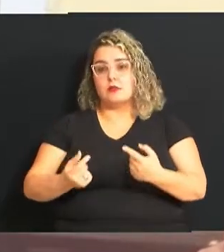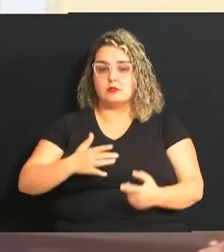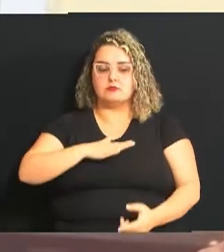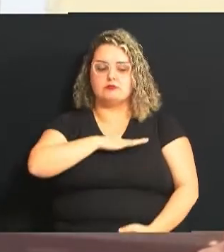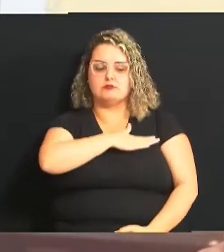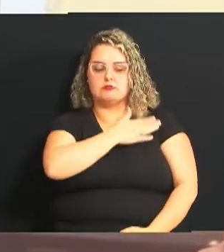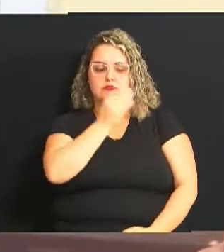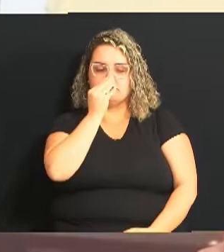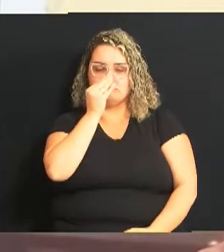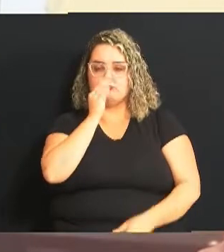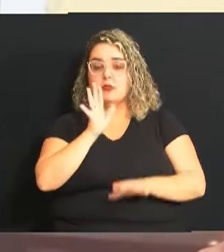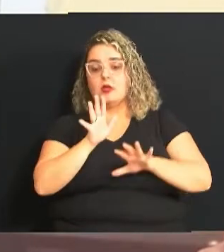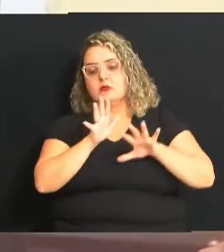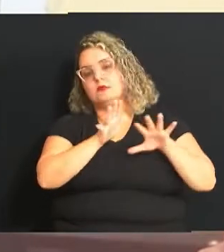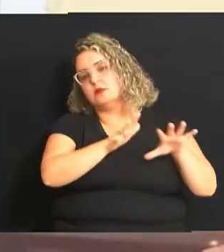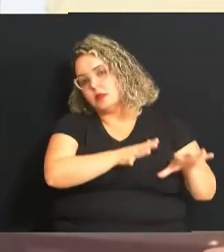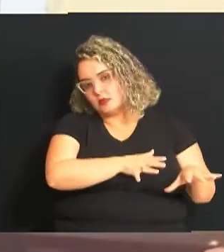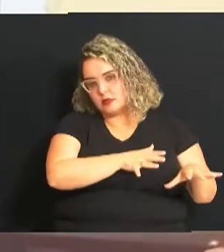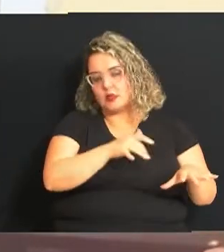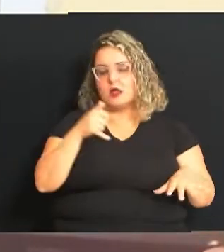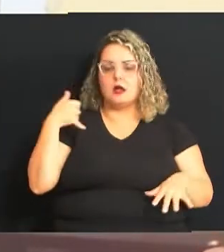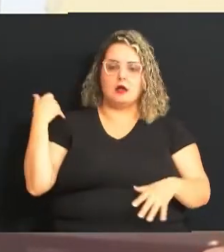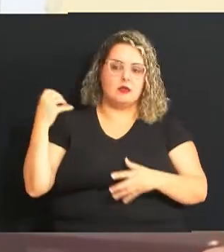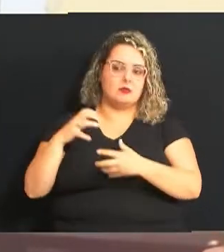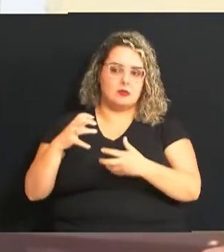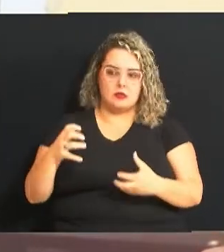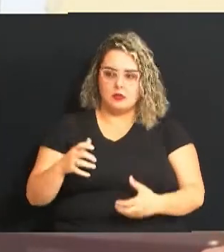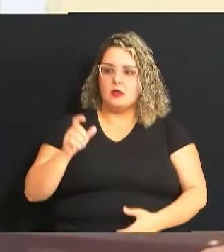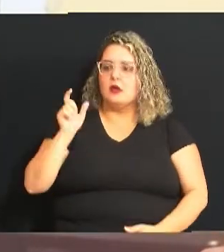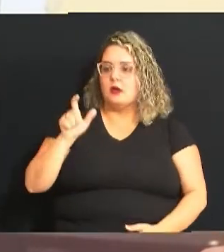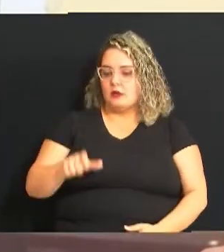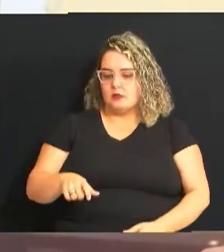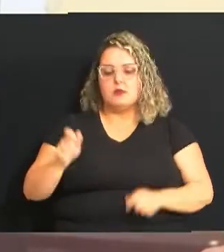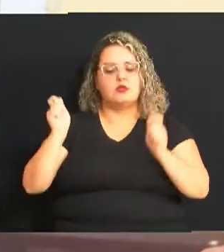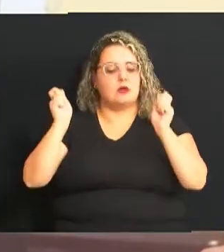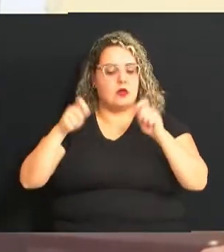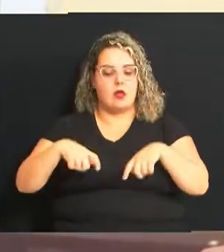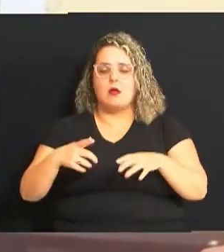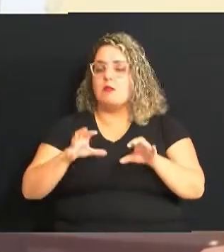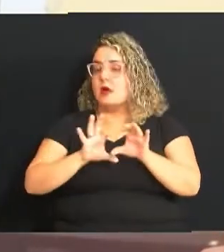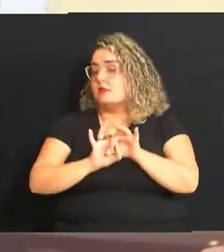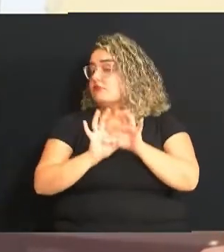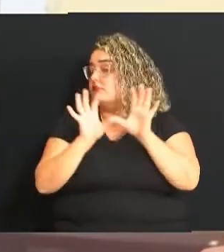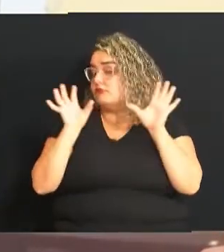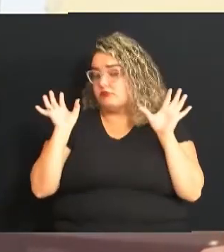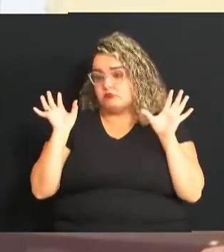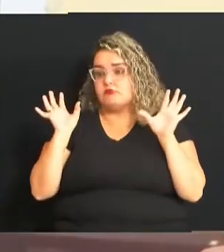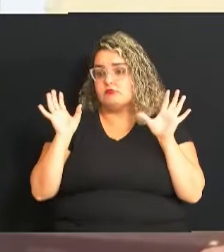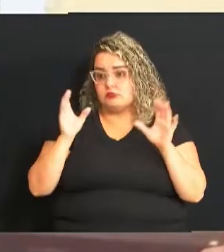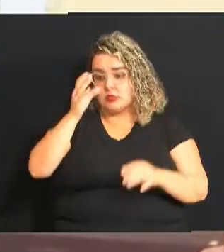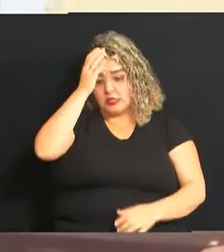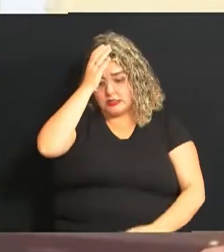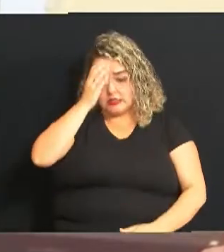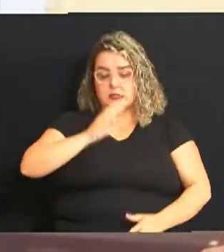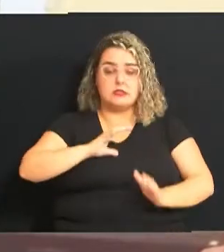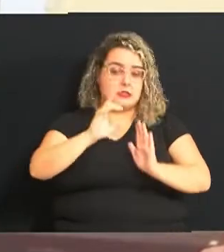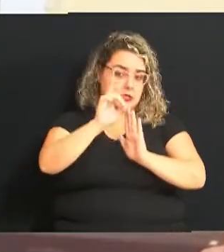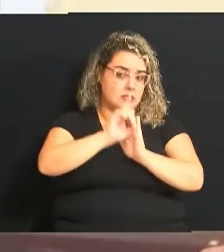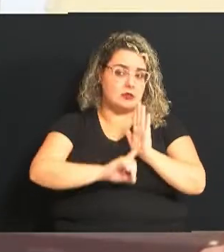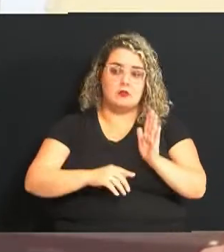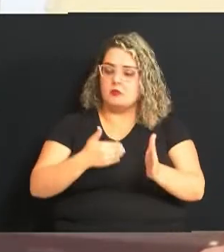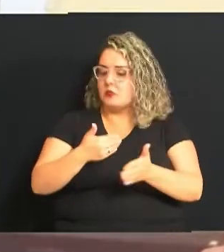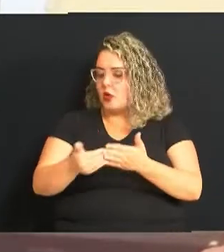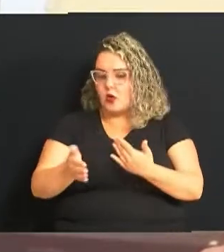sociedade, né? A pessoa idosa é uma pessoa capaz, com autonomia, cidadão de direitos como